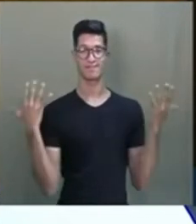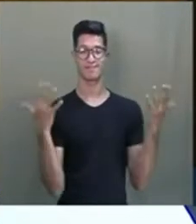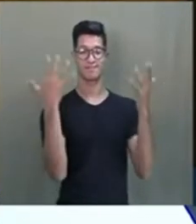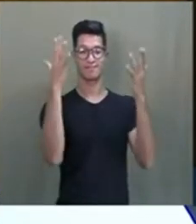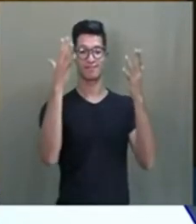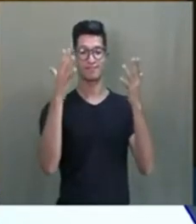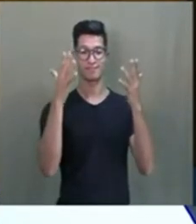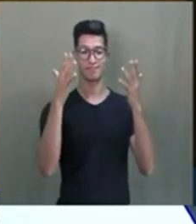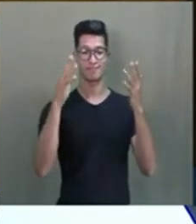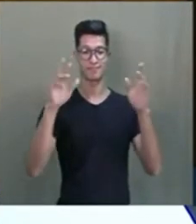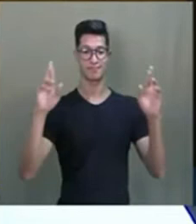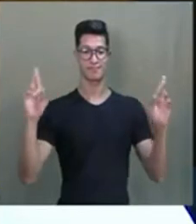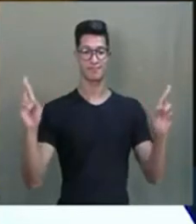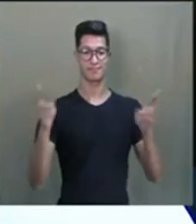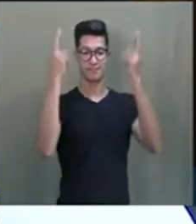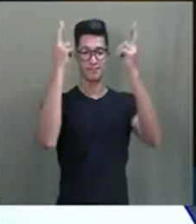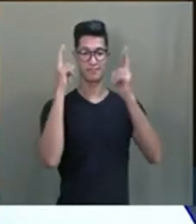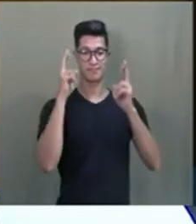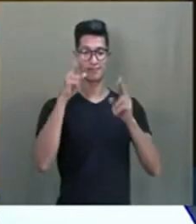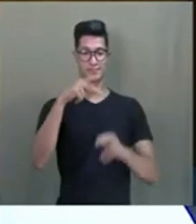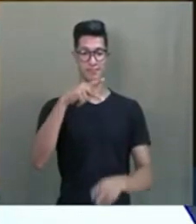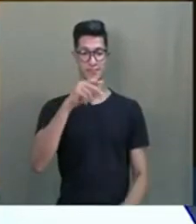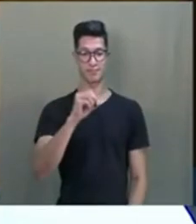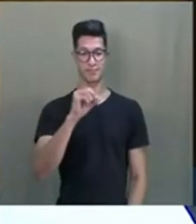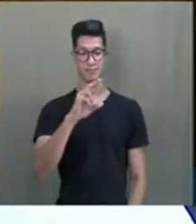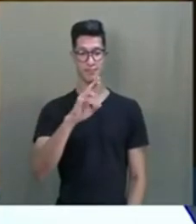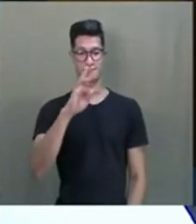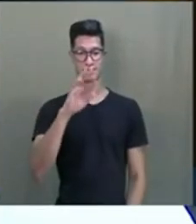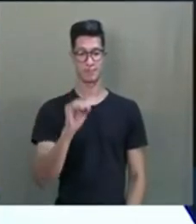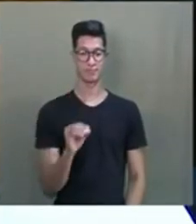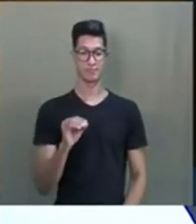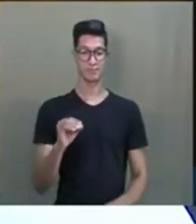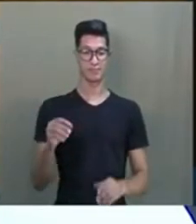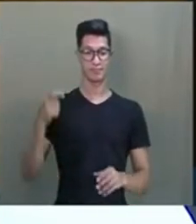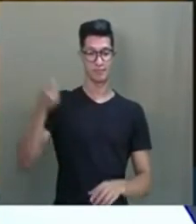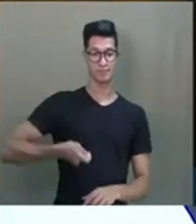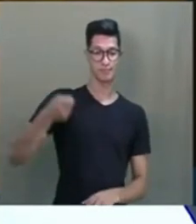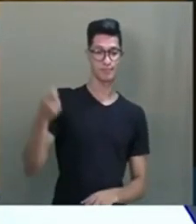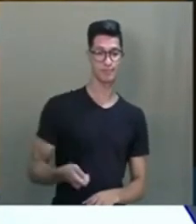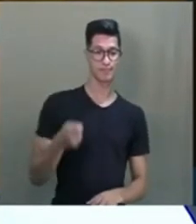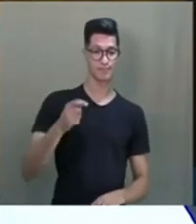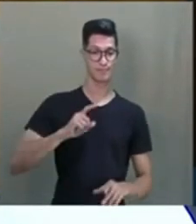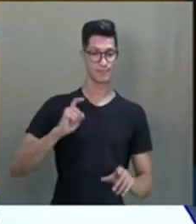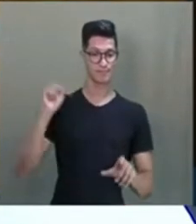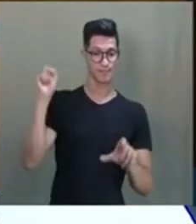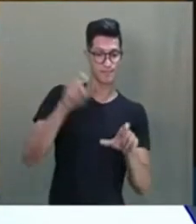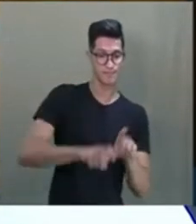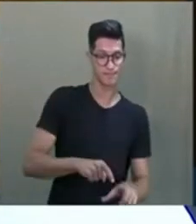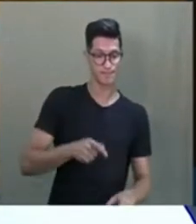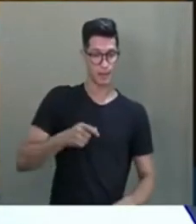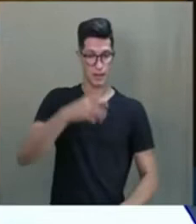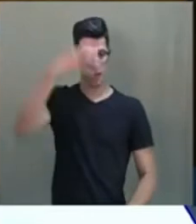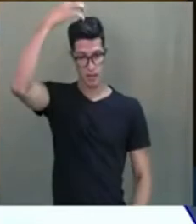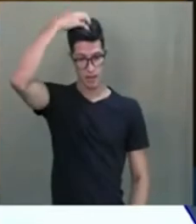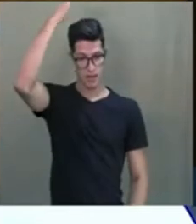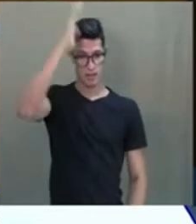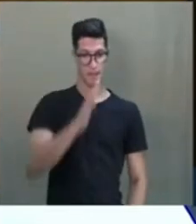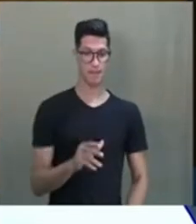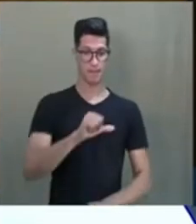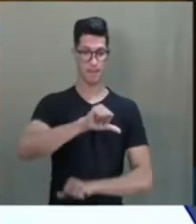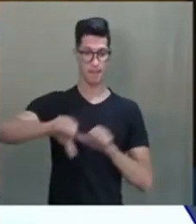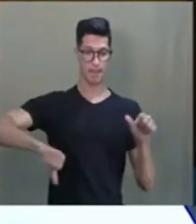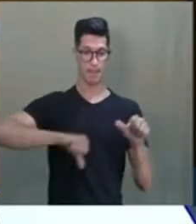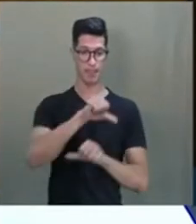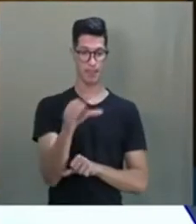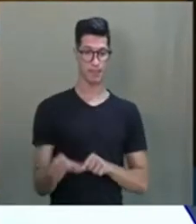Revolução Liberal do Porto exigiu que a monarquia absolutista portuguesa se